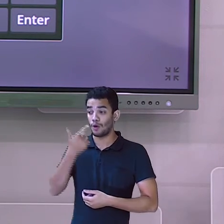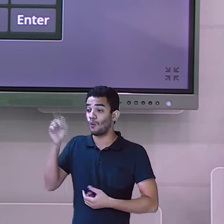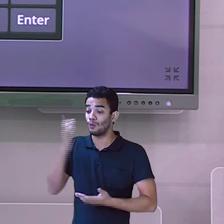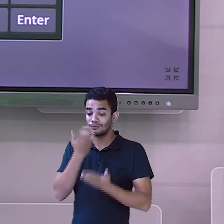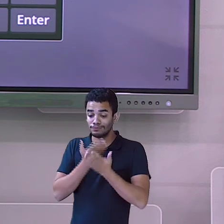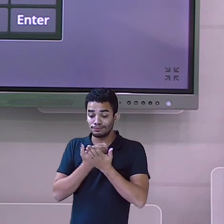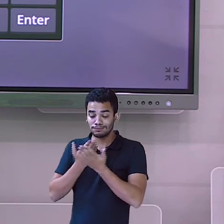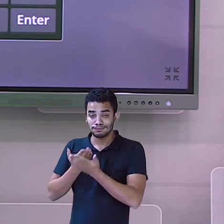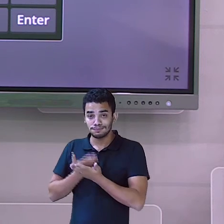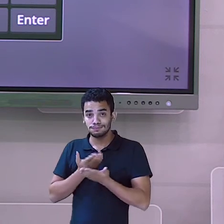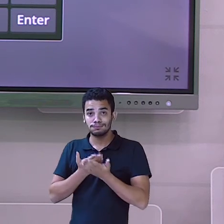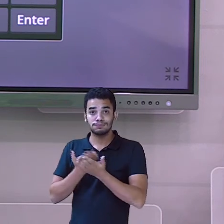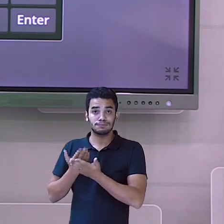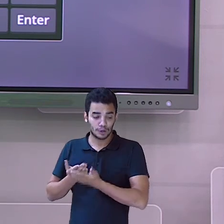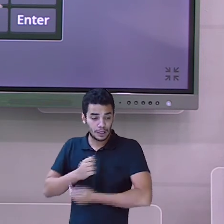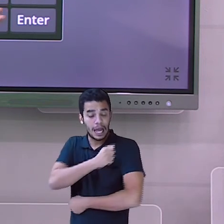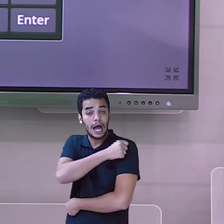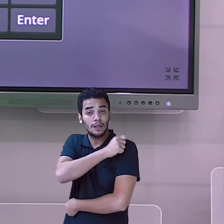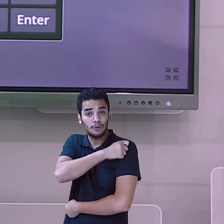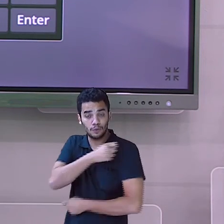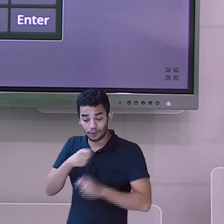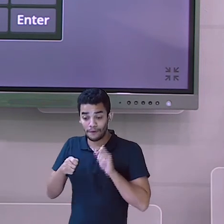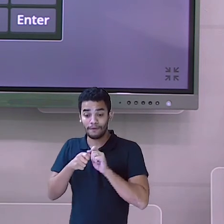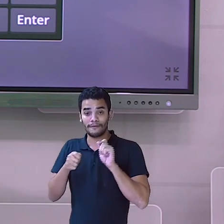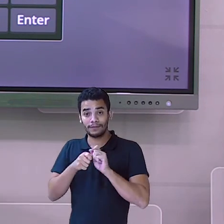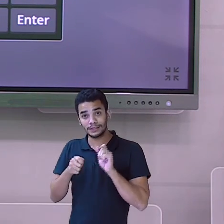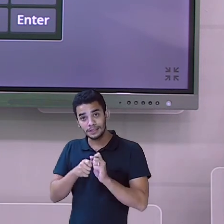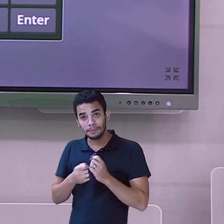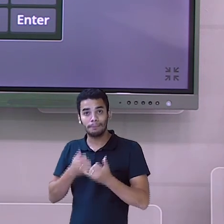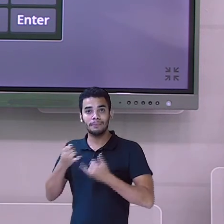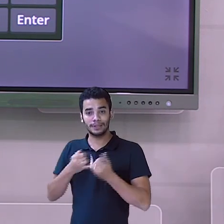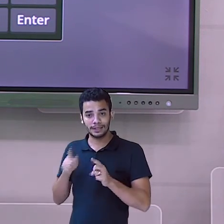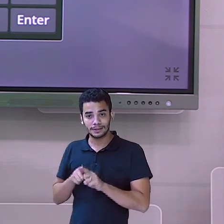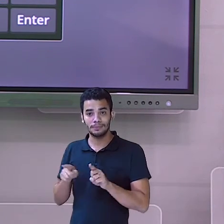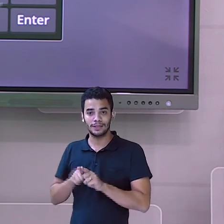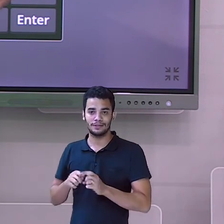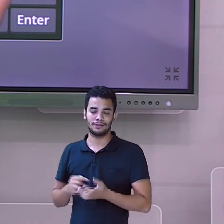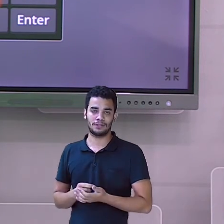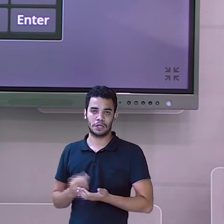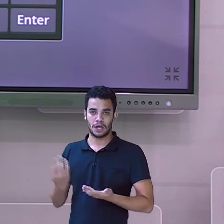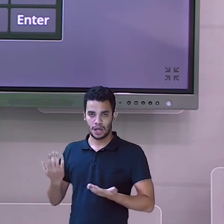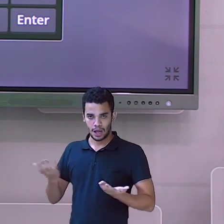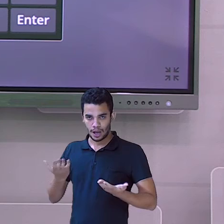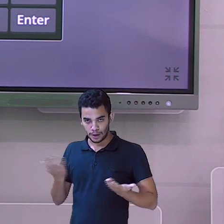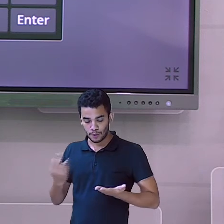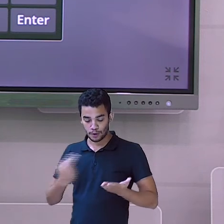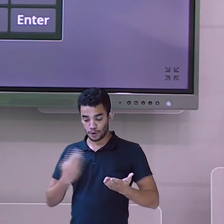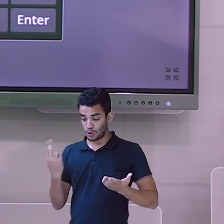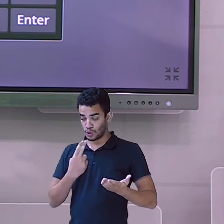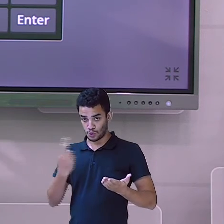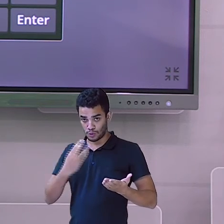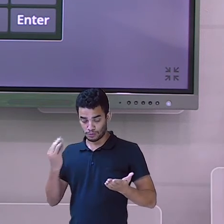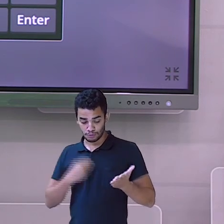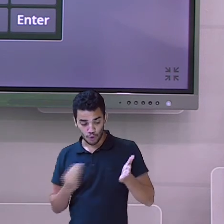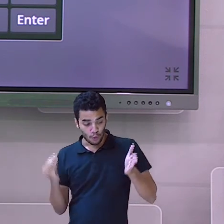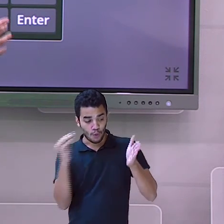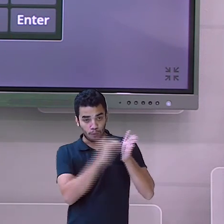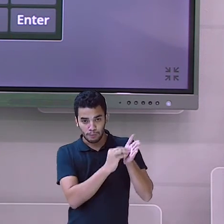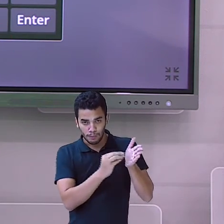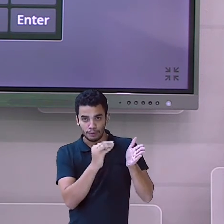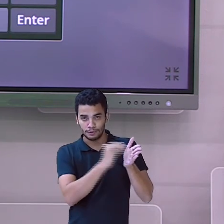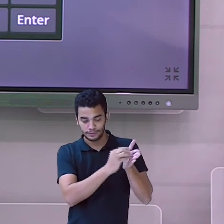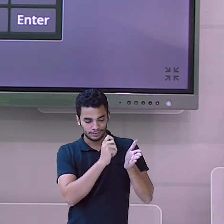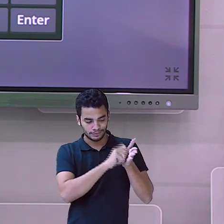nome, hein? Débora, vou deixar como sempre que eu deixo ele sem acento de propósito. Débora, dá o